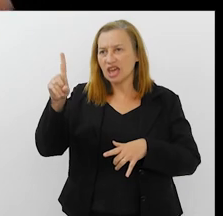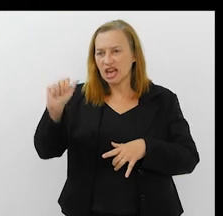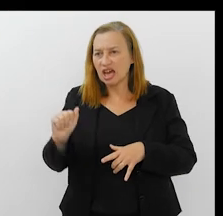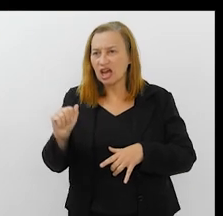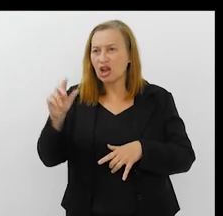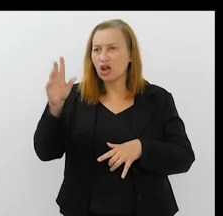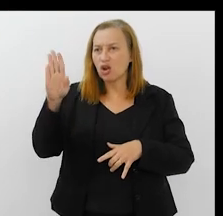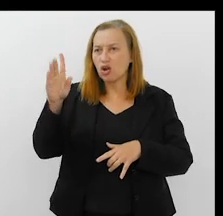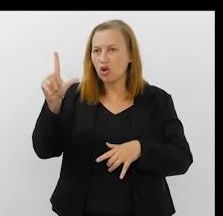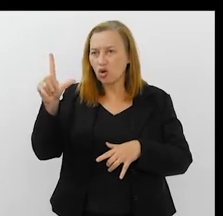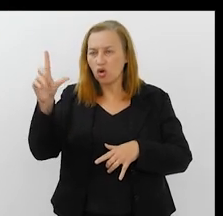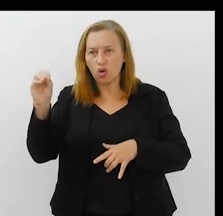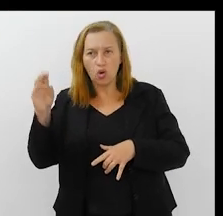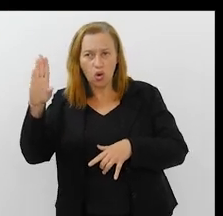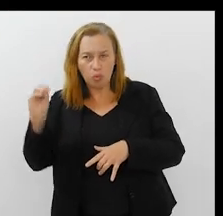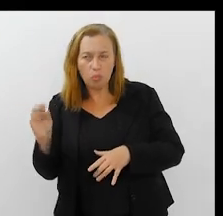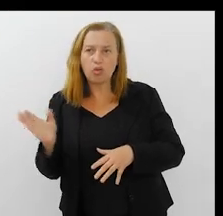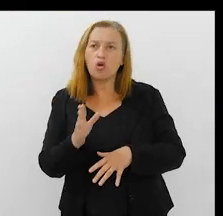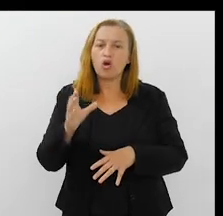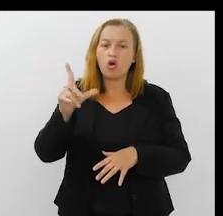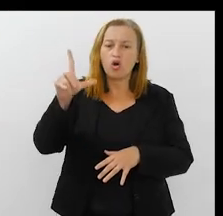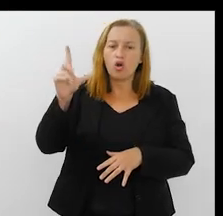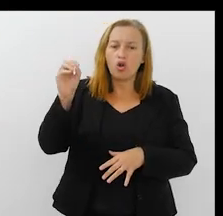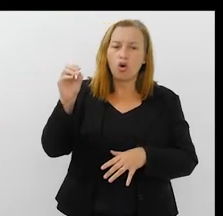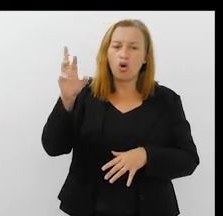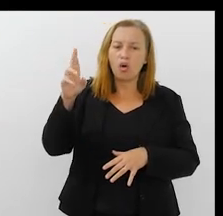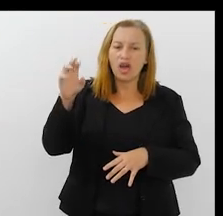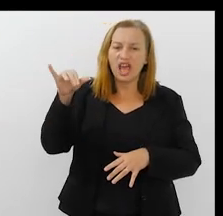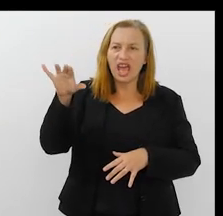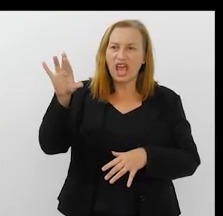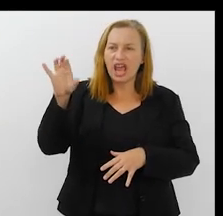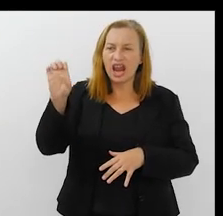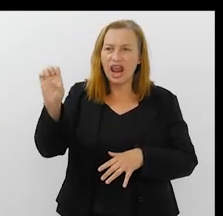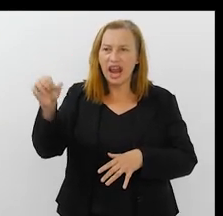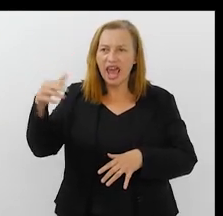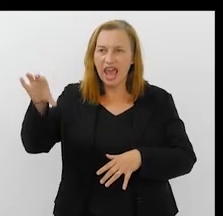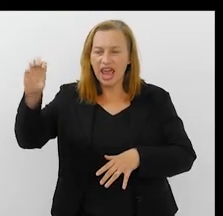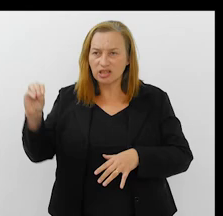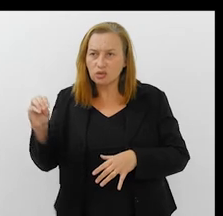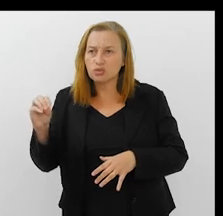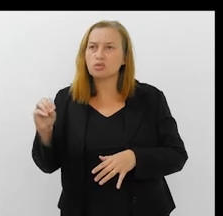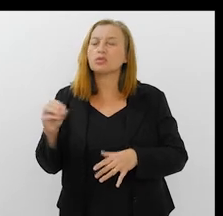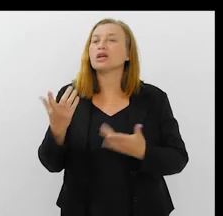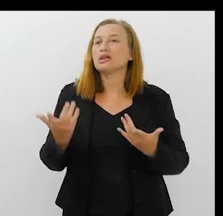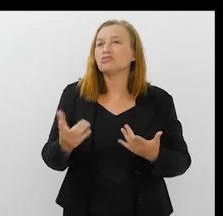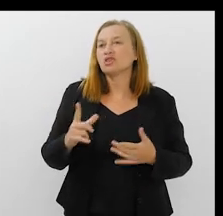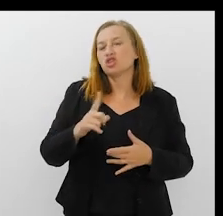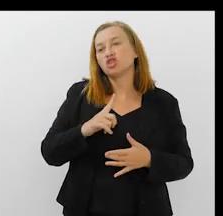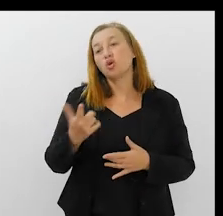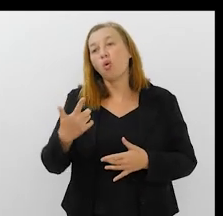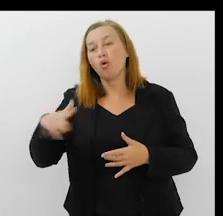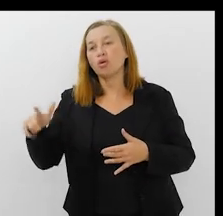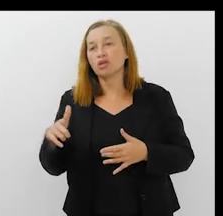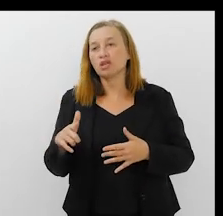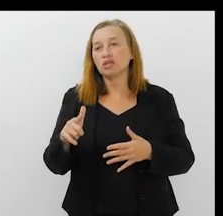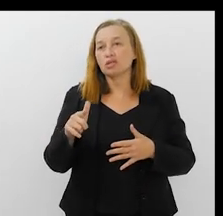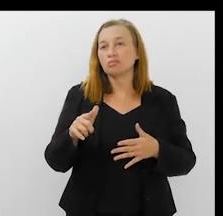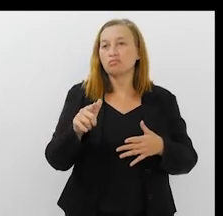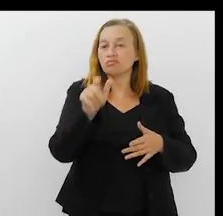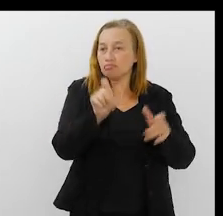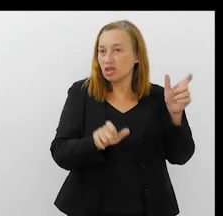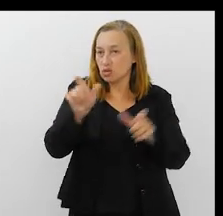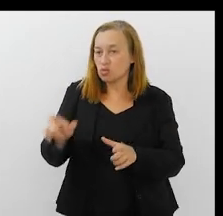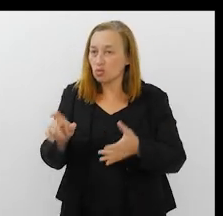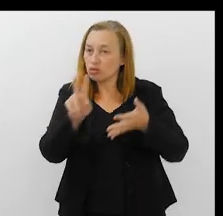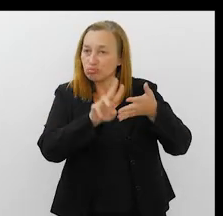Lourenço Fernandes, Albione. Tinha, assim, uma safra de compositores que faziam as partituras